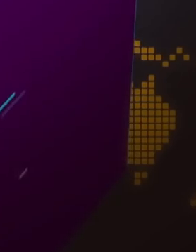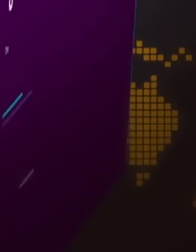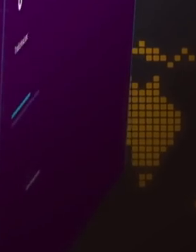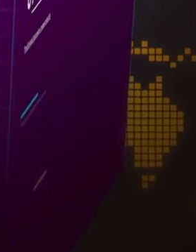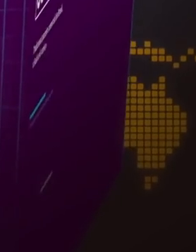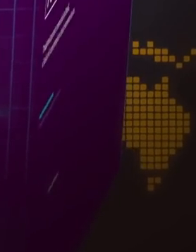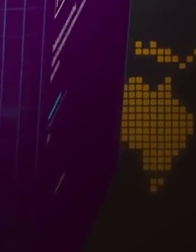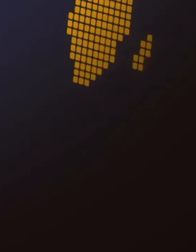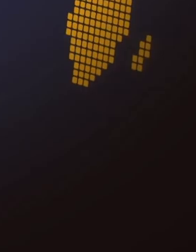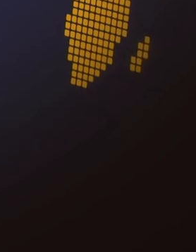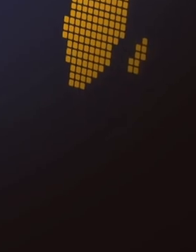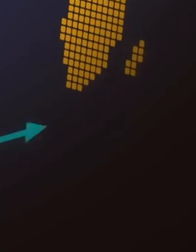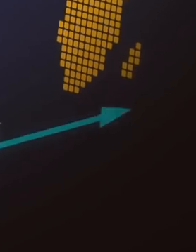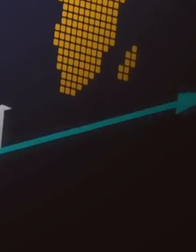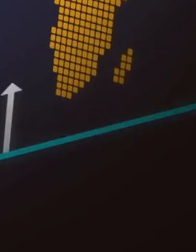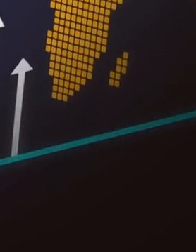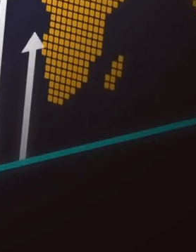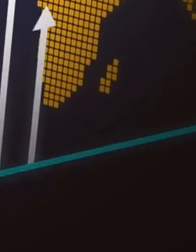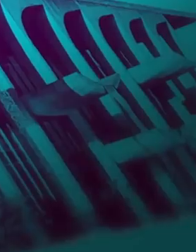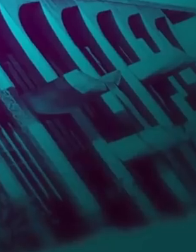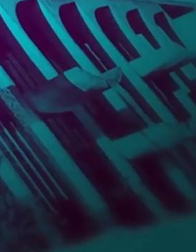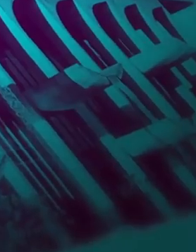Federal n